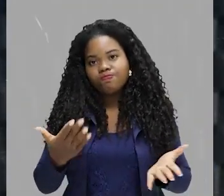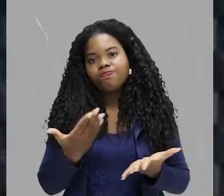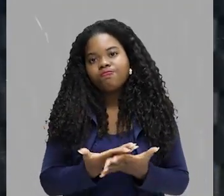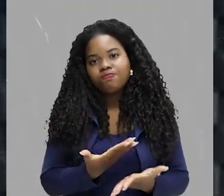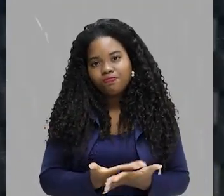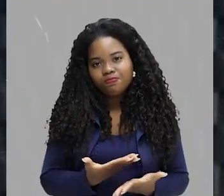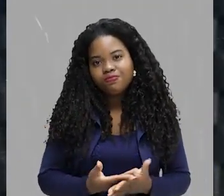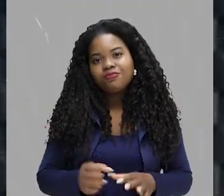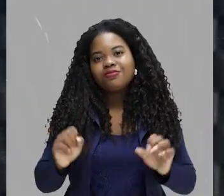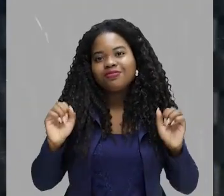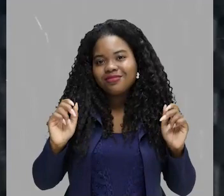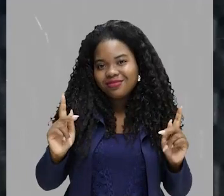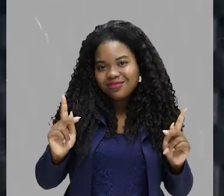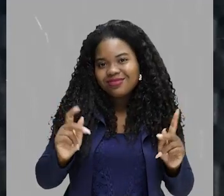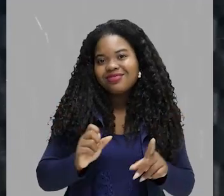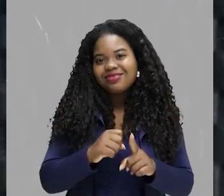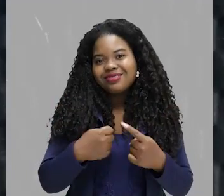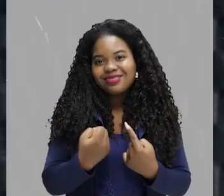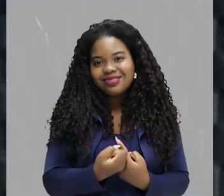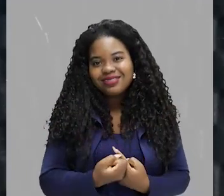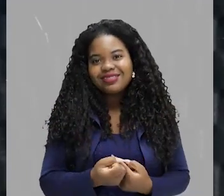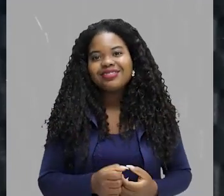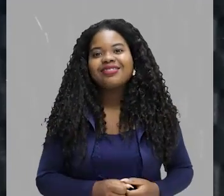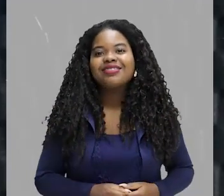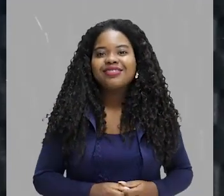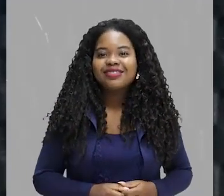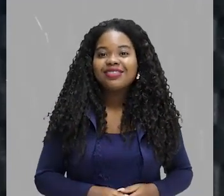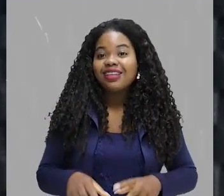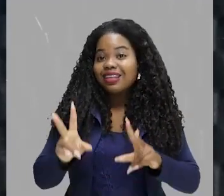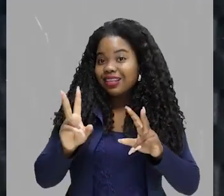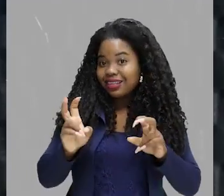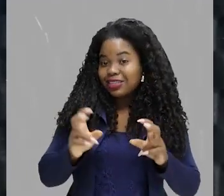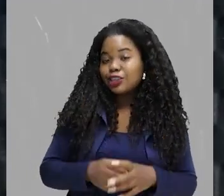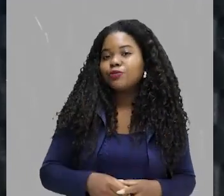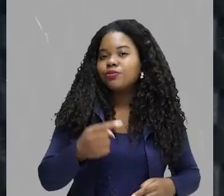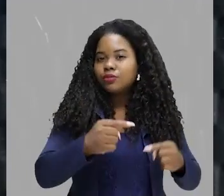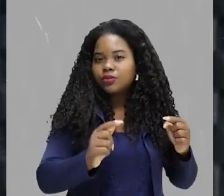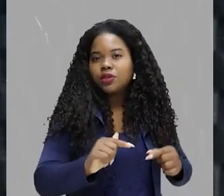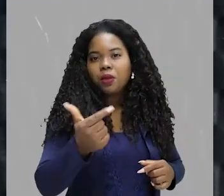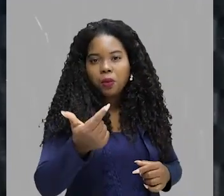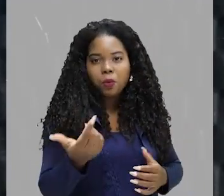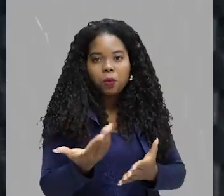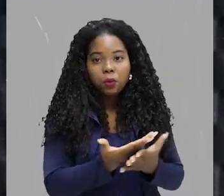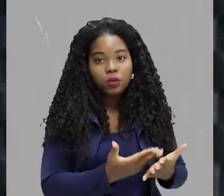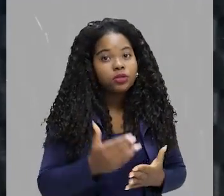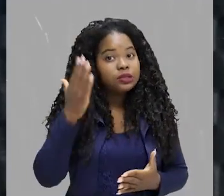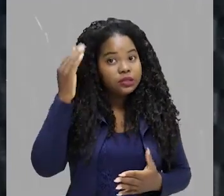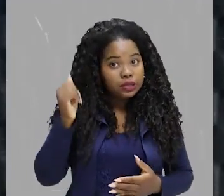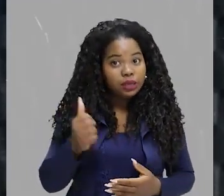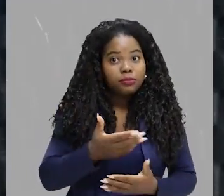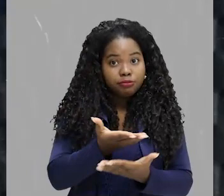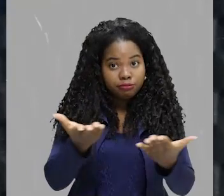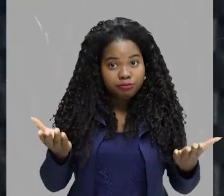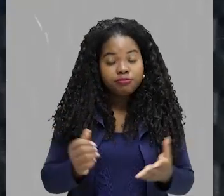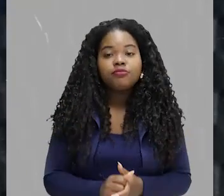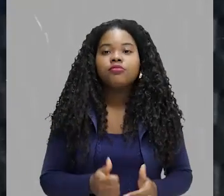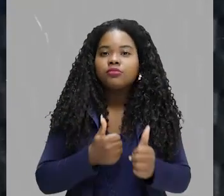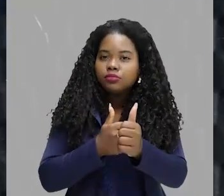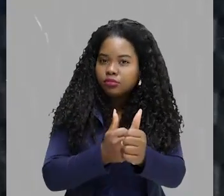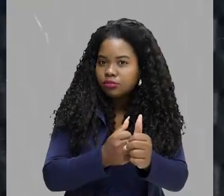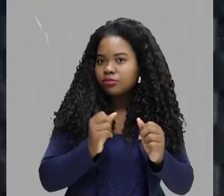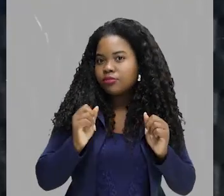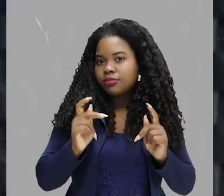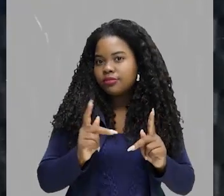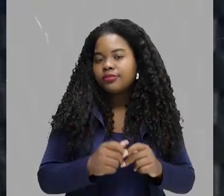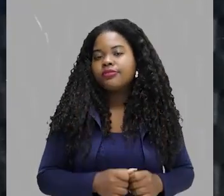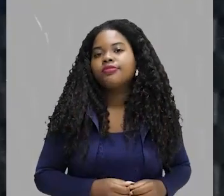a gente encerra mais uma aula de sociologia. Esse assunto ainda será discutido em outras aulas, vocês sabem disso. Então continue acompanhando aqui,